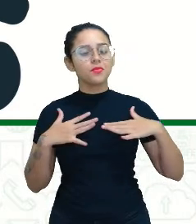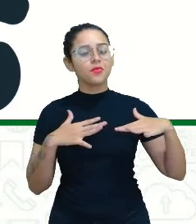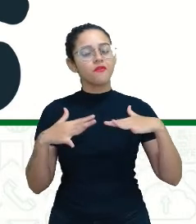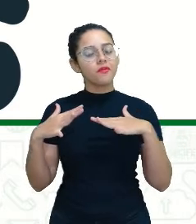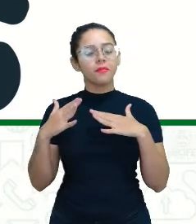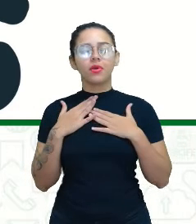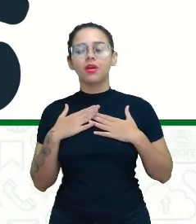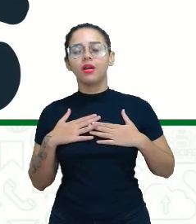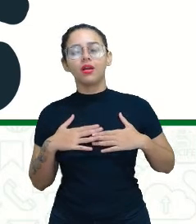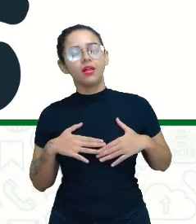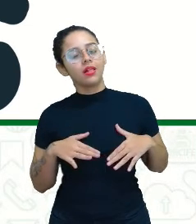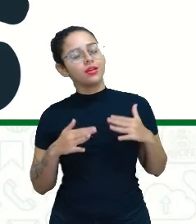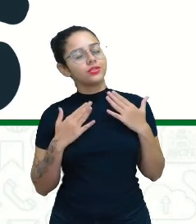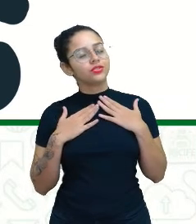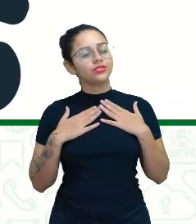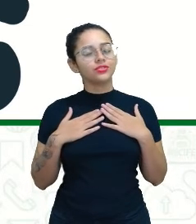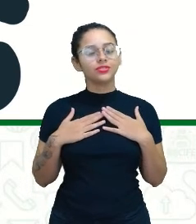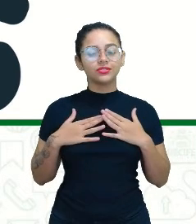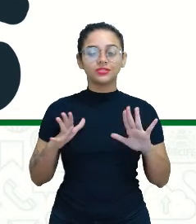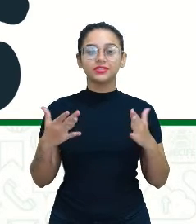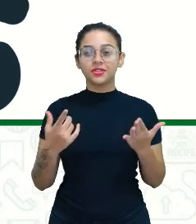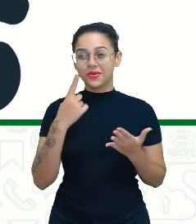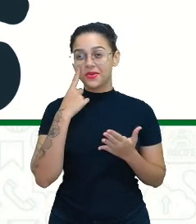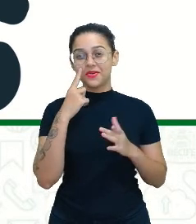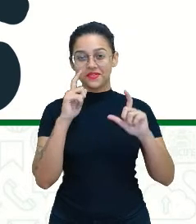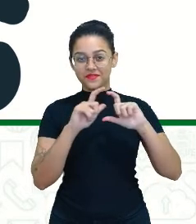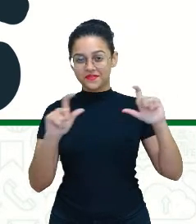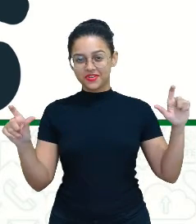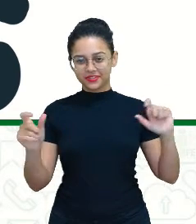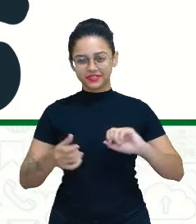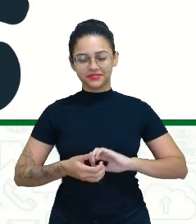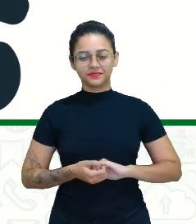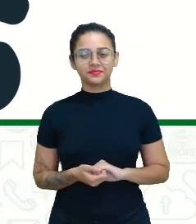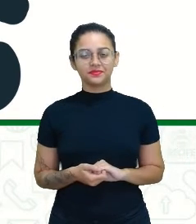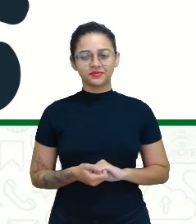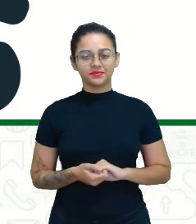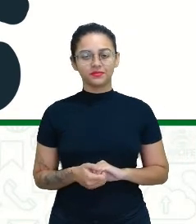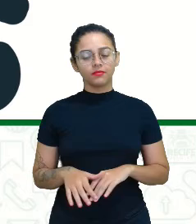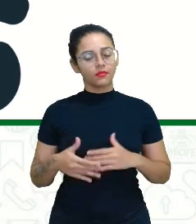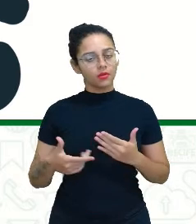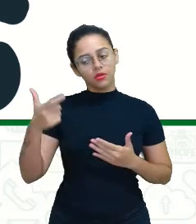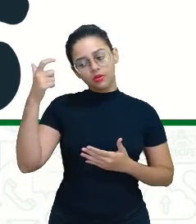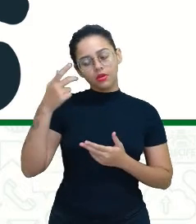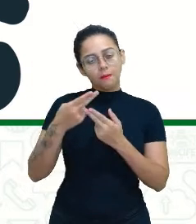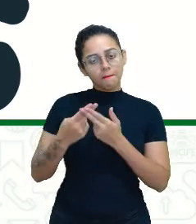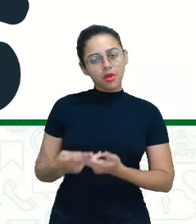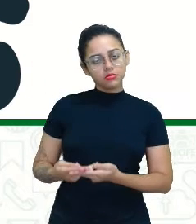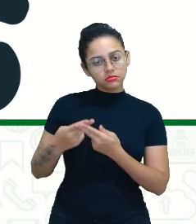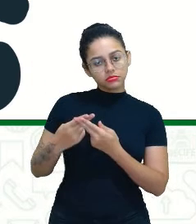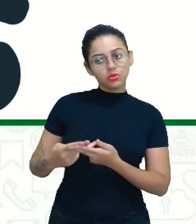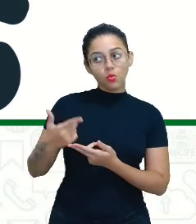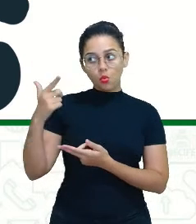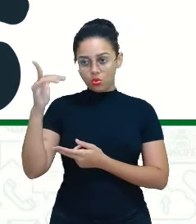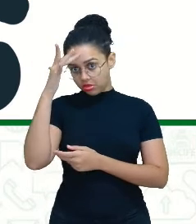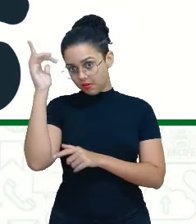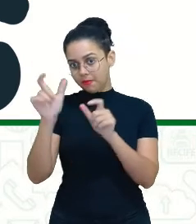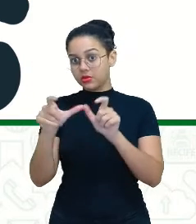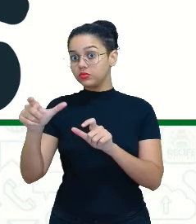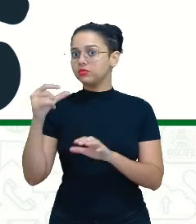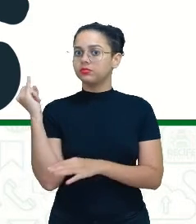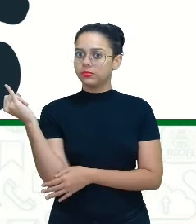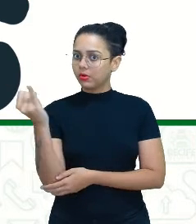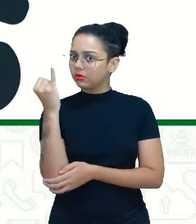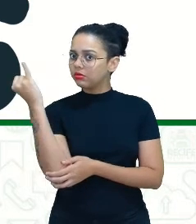de relaxamento Então olha só essa frase ser paciente com as pessoas é muito importante